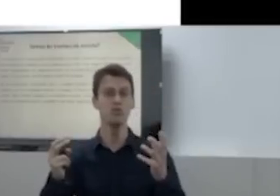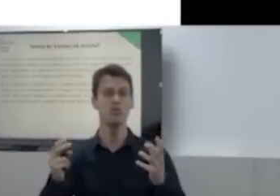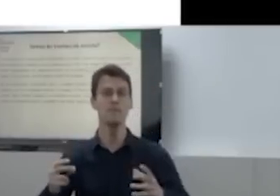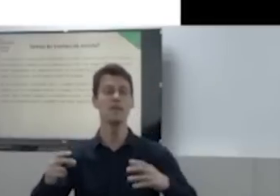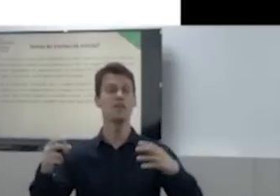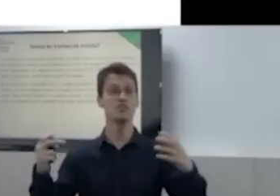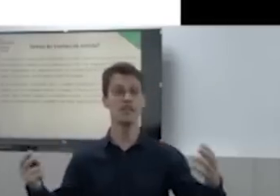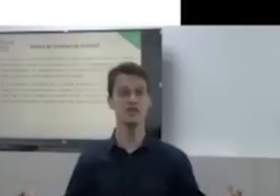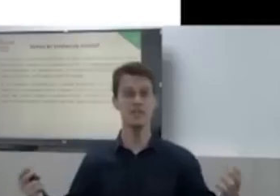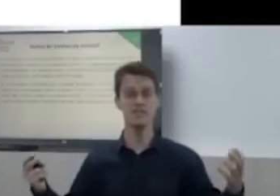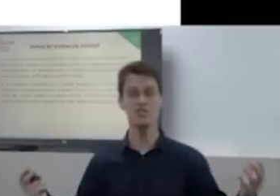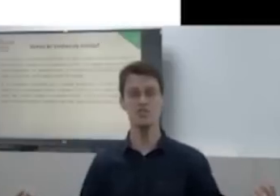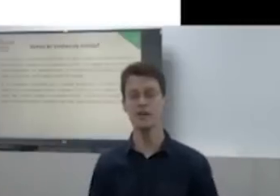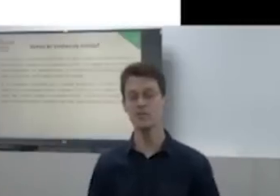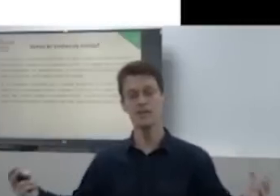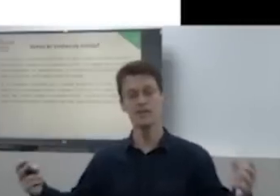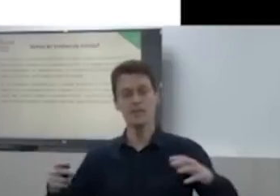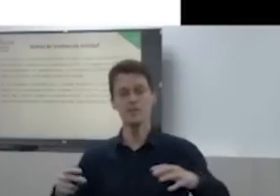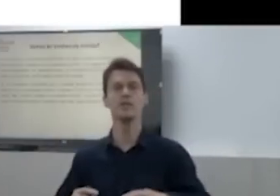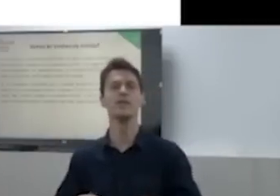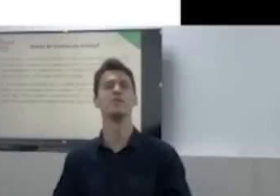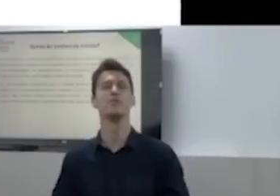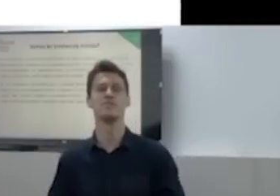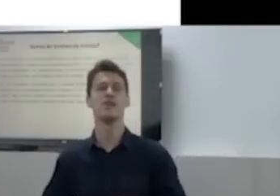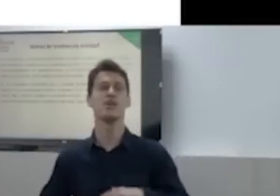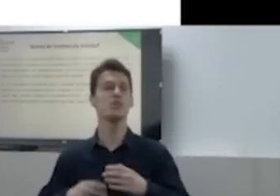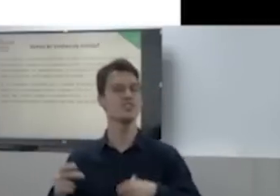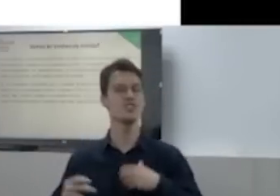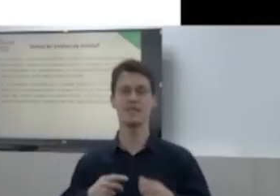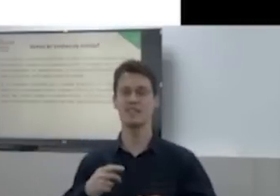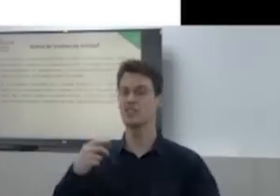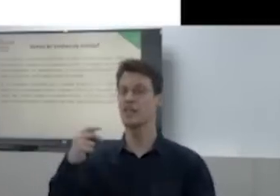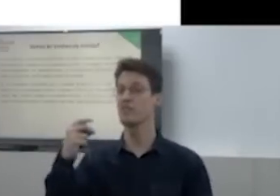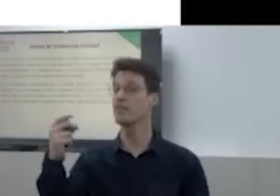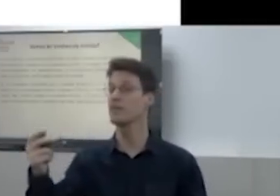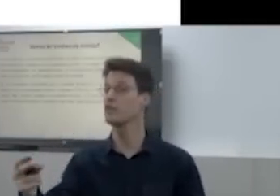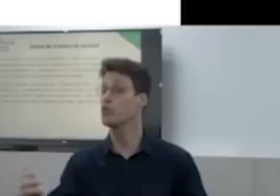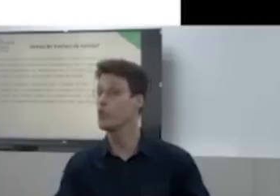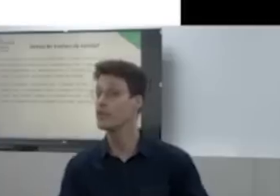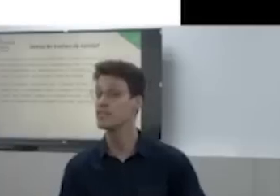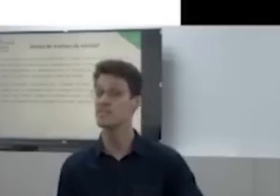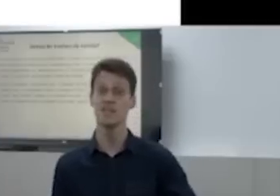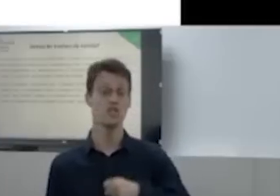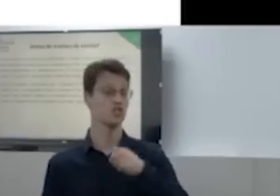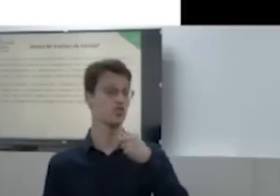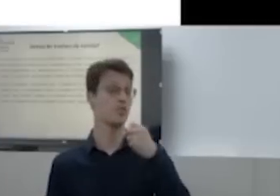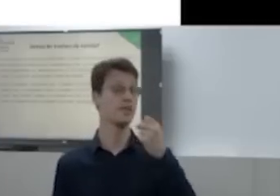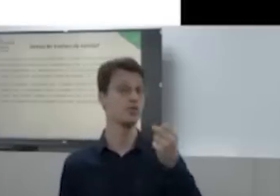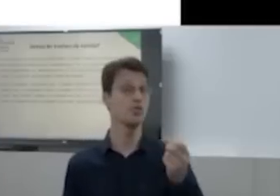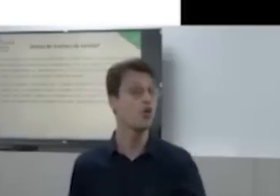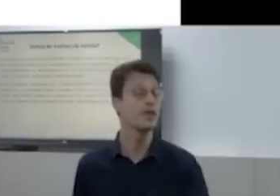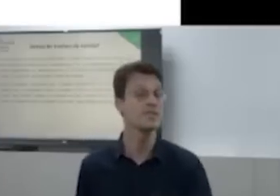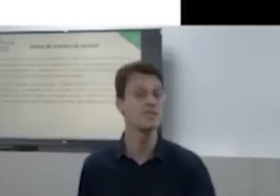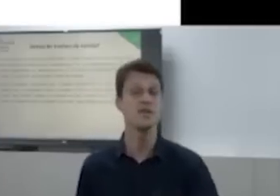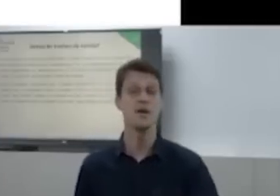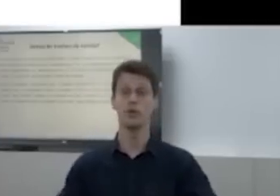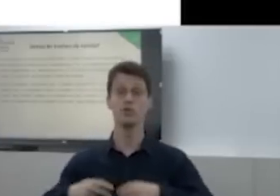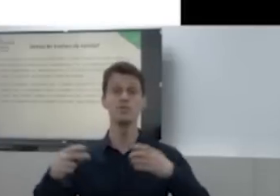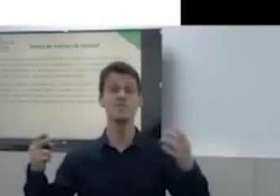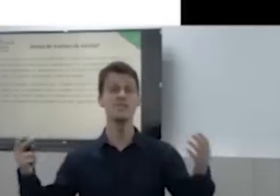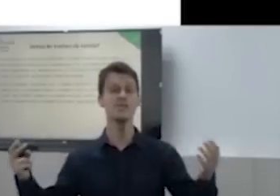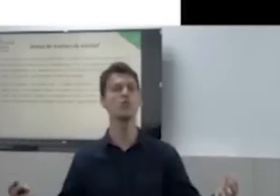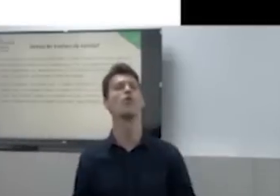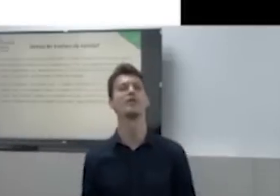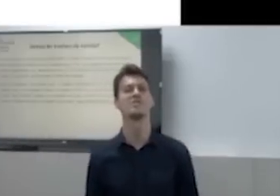o planeta Terra muda? Só que nós, seres humanos, também mudamos. Constantemente a gente está inventando coisas, descobrindo